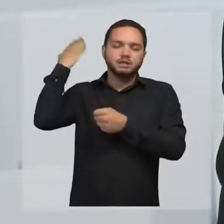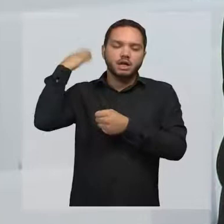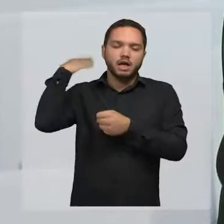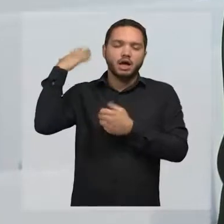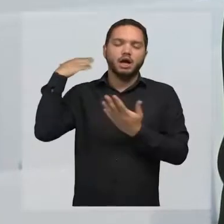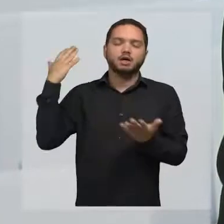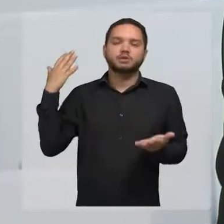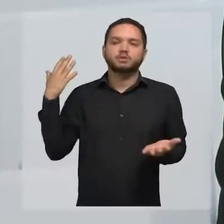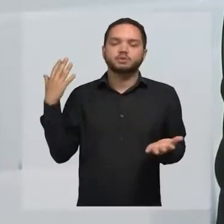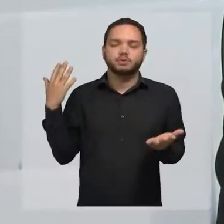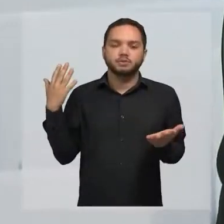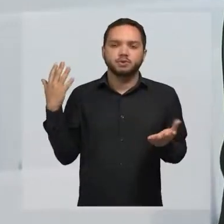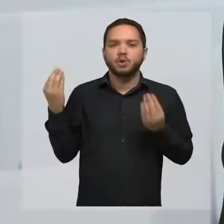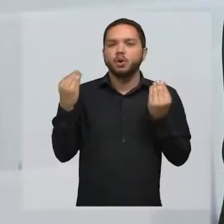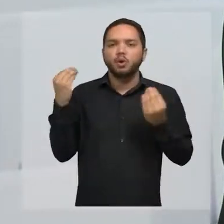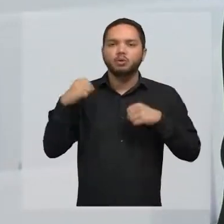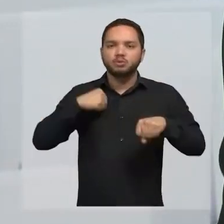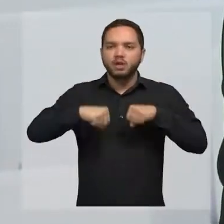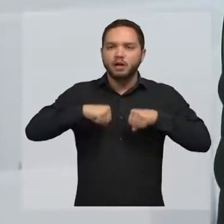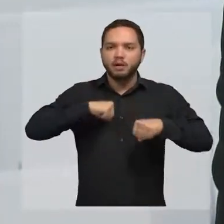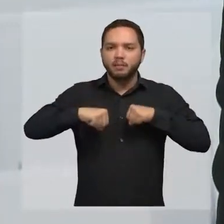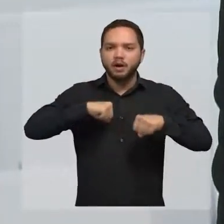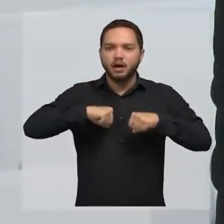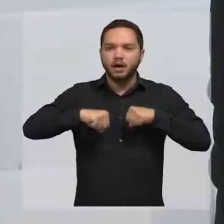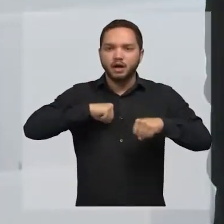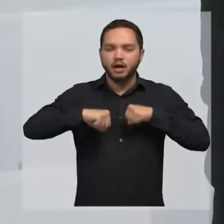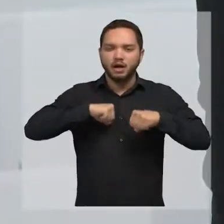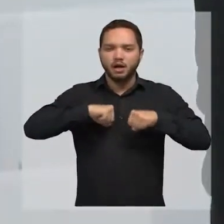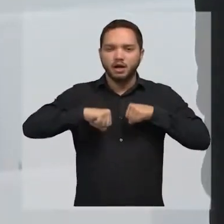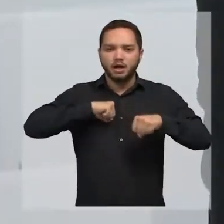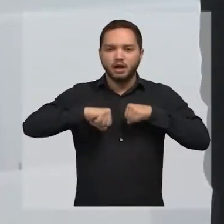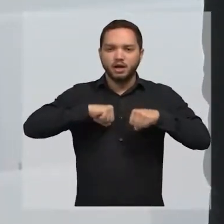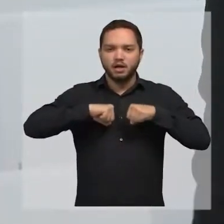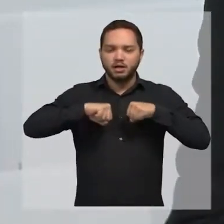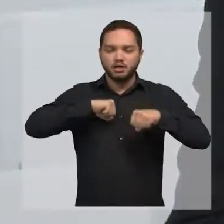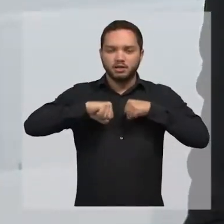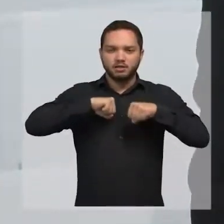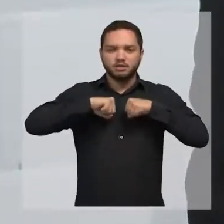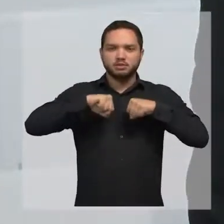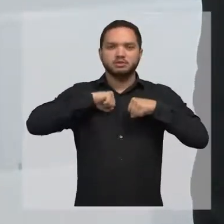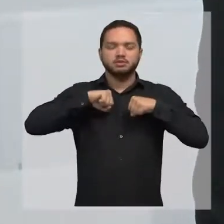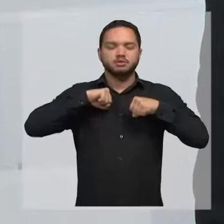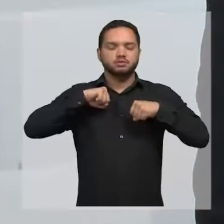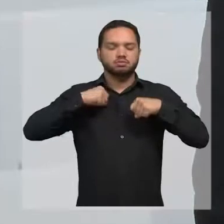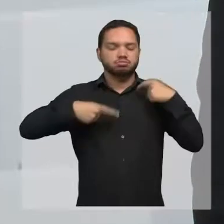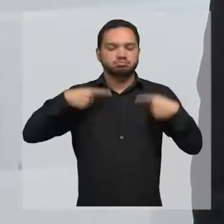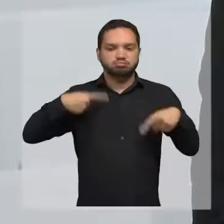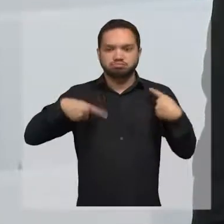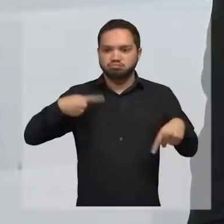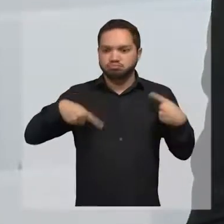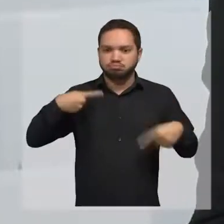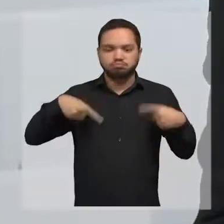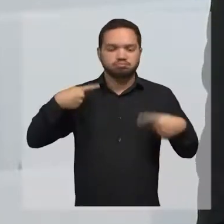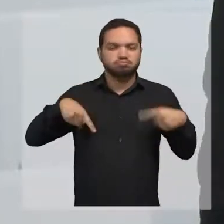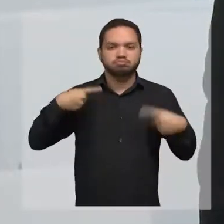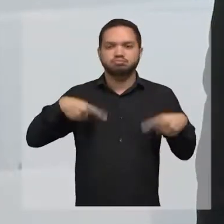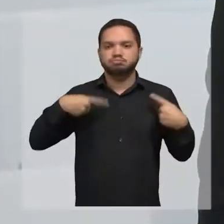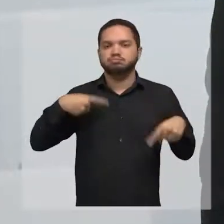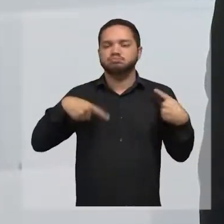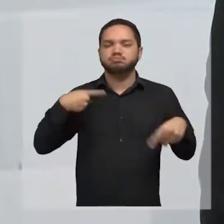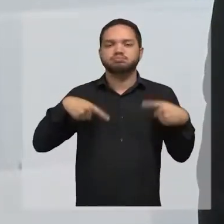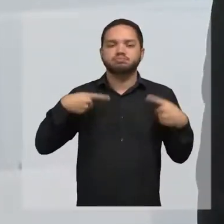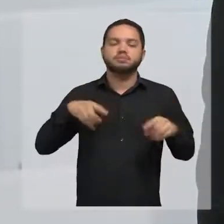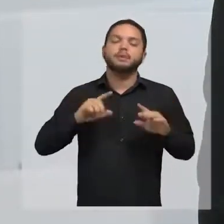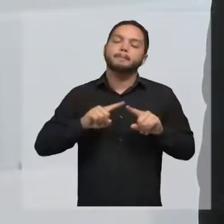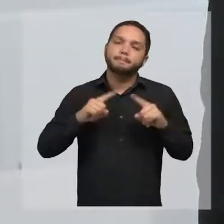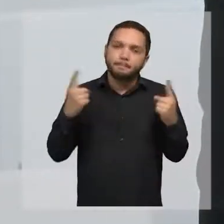da história, né, dos debates, né, dos debates acirrados, mas tanto acalorados